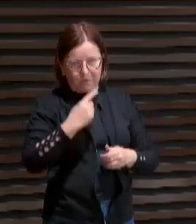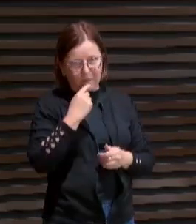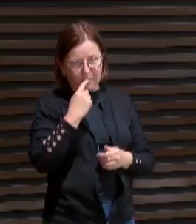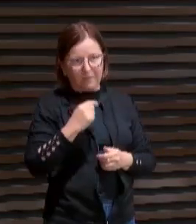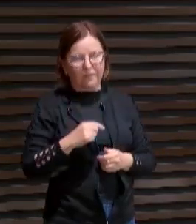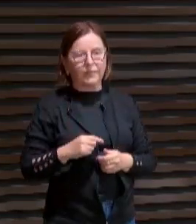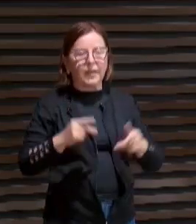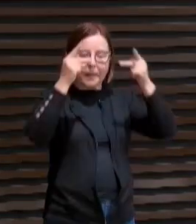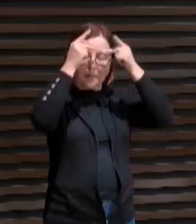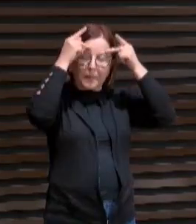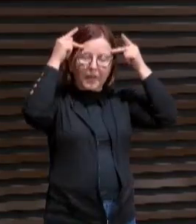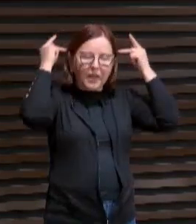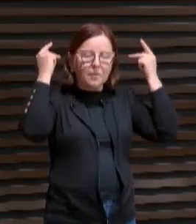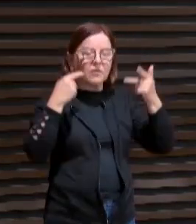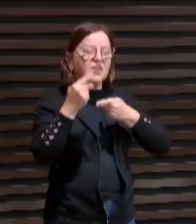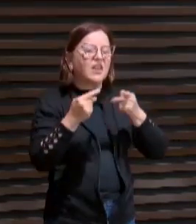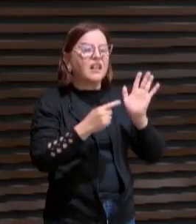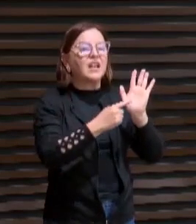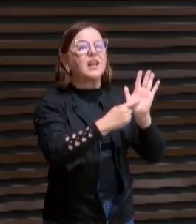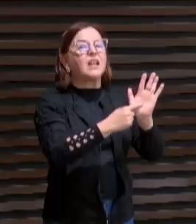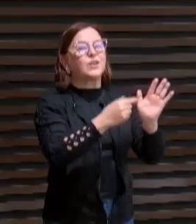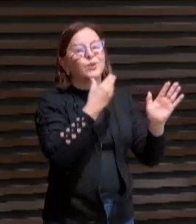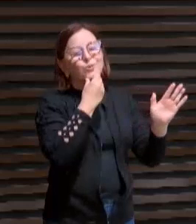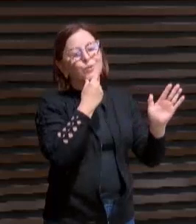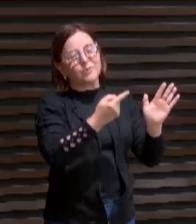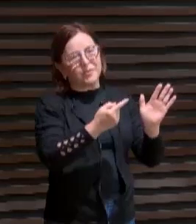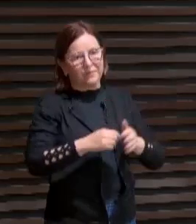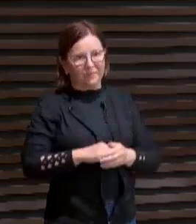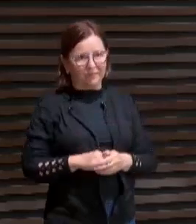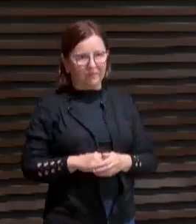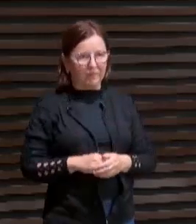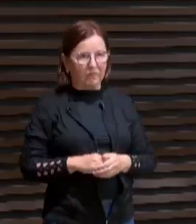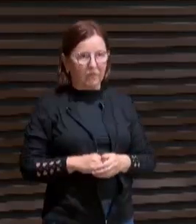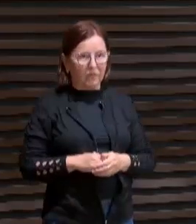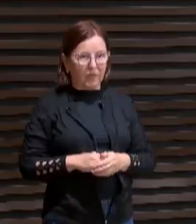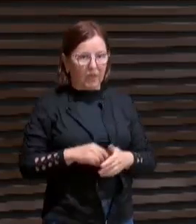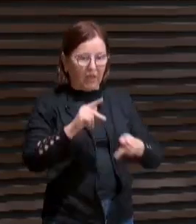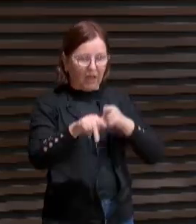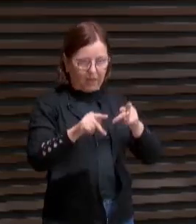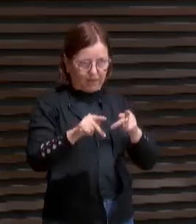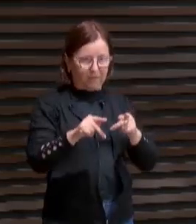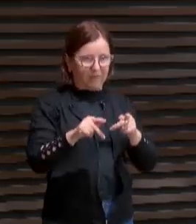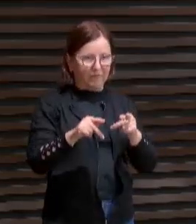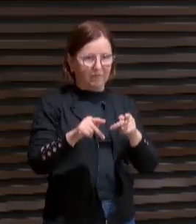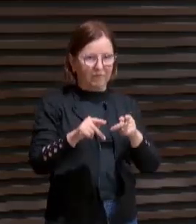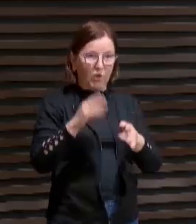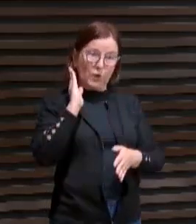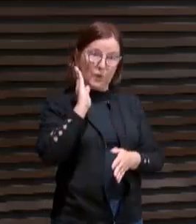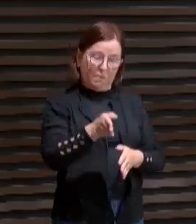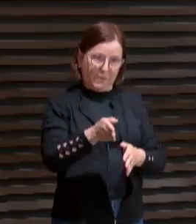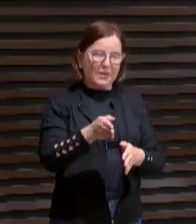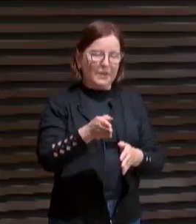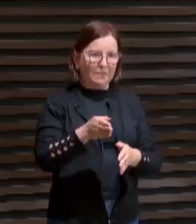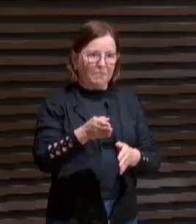Disse-lhes Pilatos: eis o homem. Ao verem-no, os principais sacerdotes e os